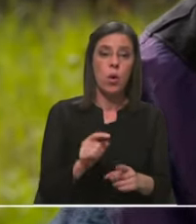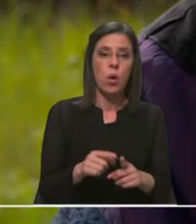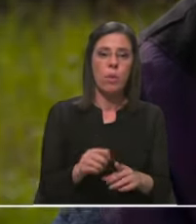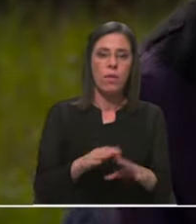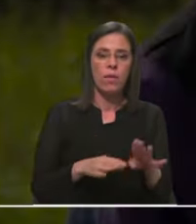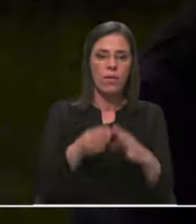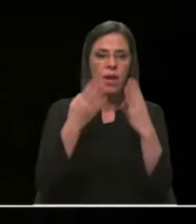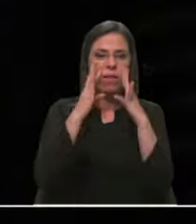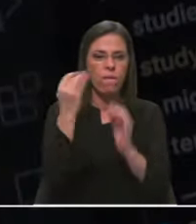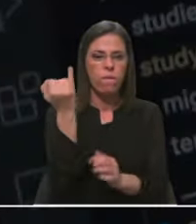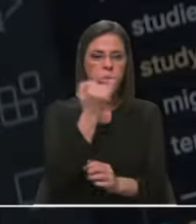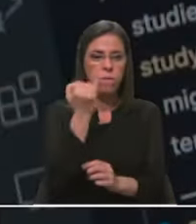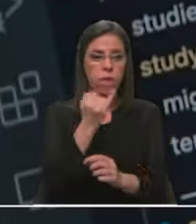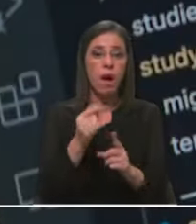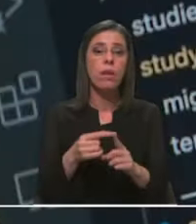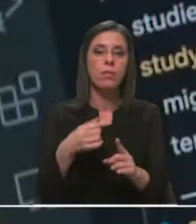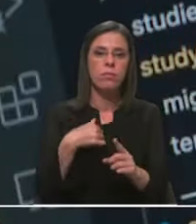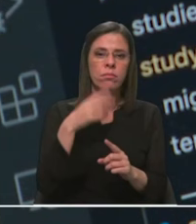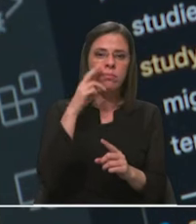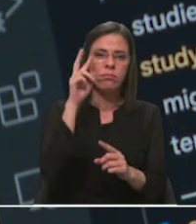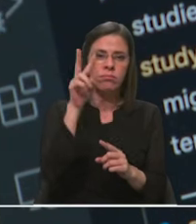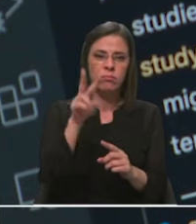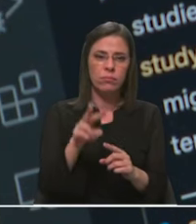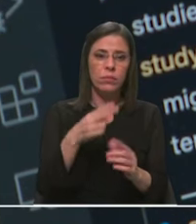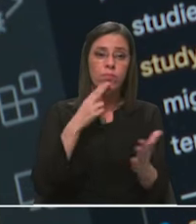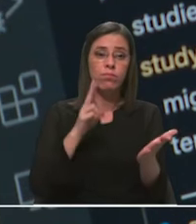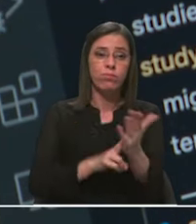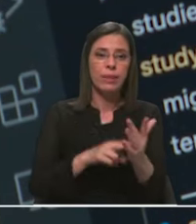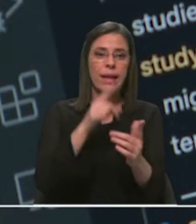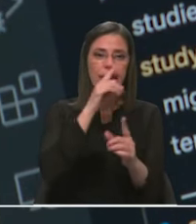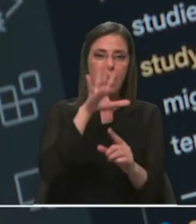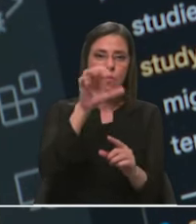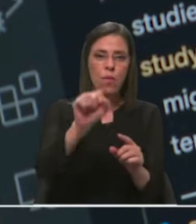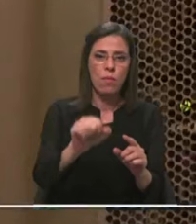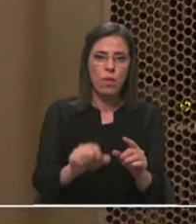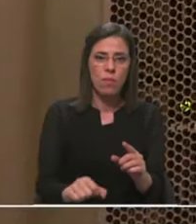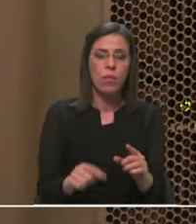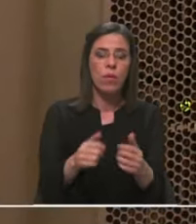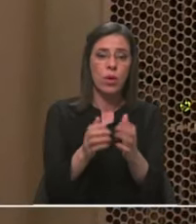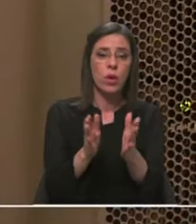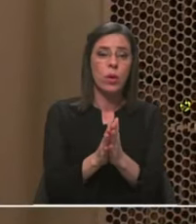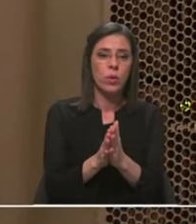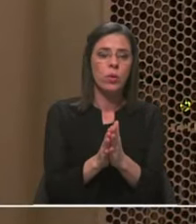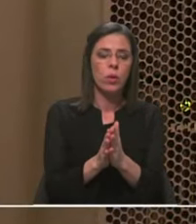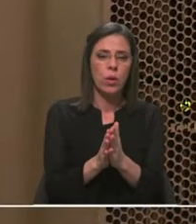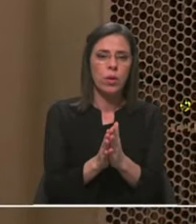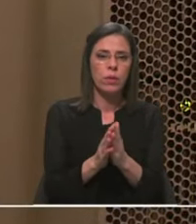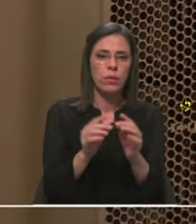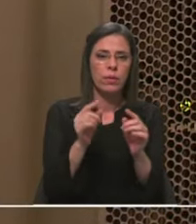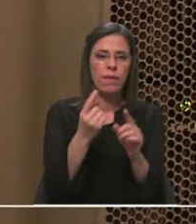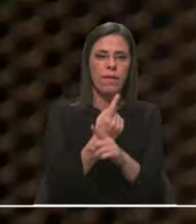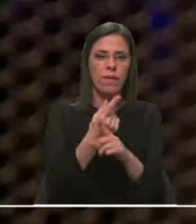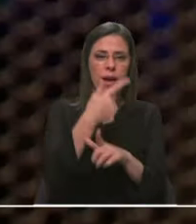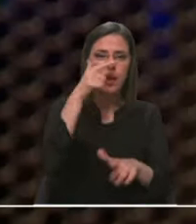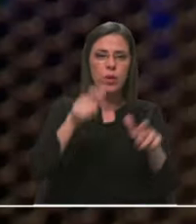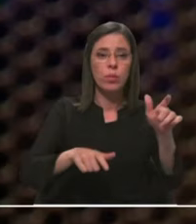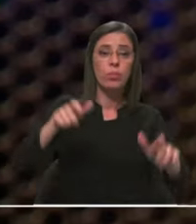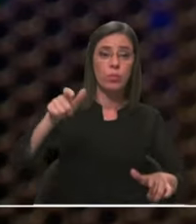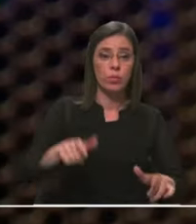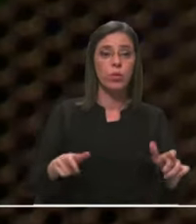fazem Facebook falsos mas nós conseguimos chegar aos verdadeiros e está tudo com parentes por várias